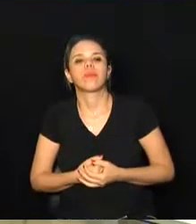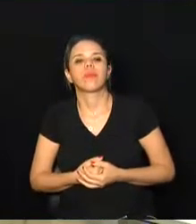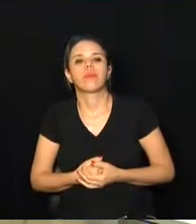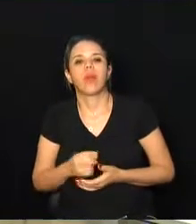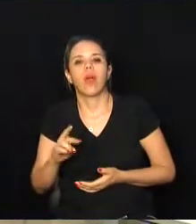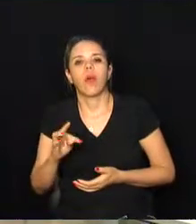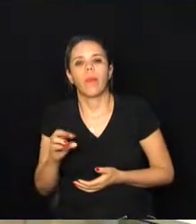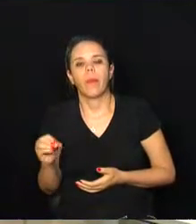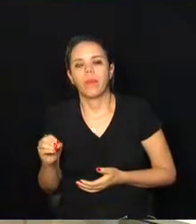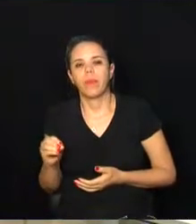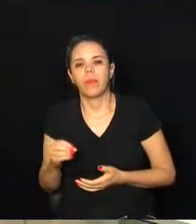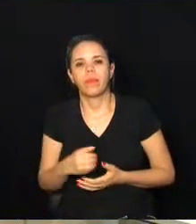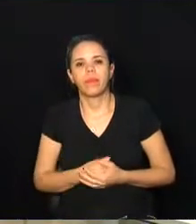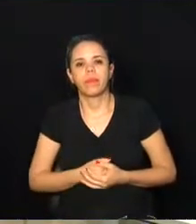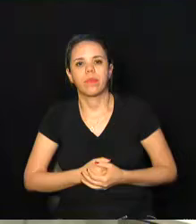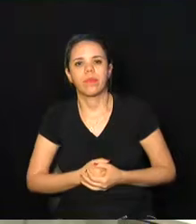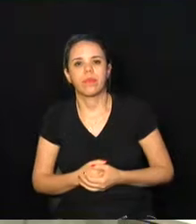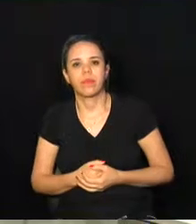Roberto Itapura de Miranda.